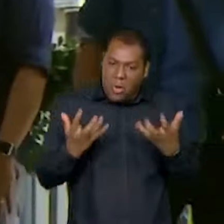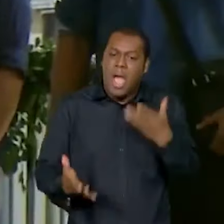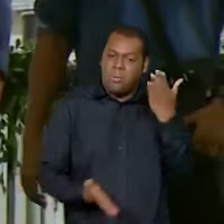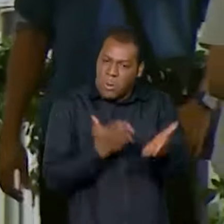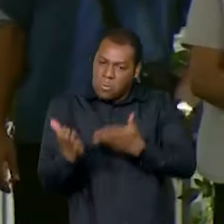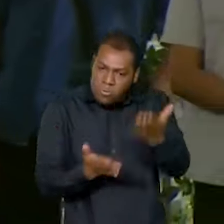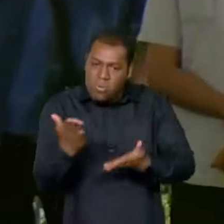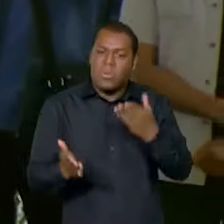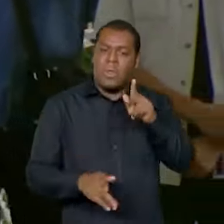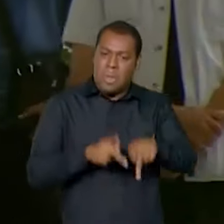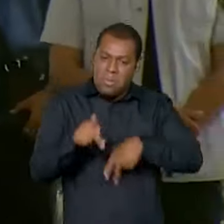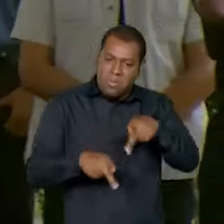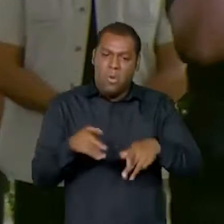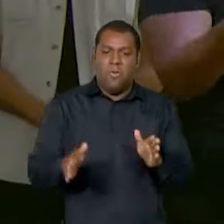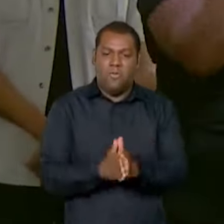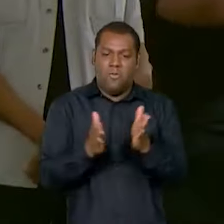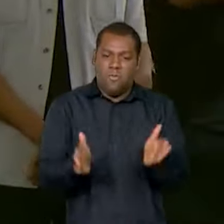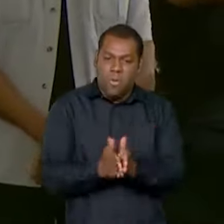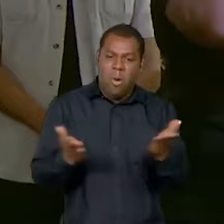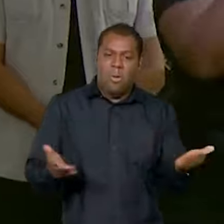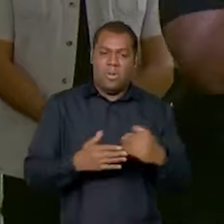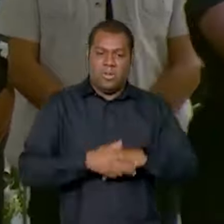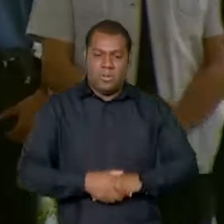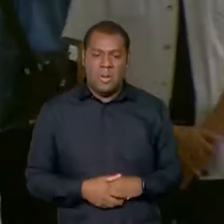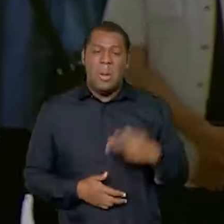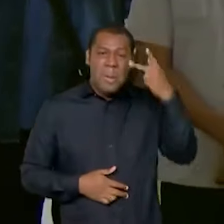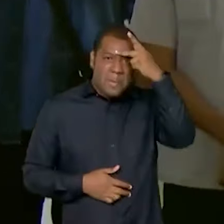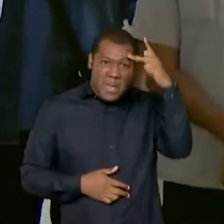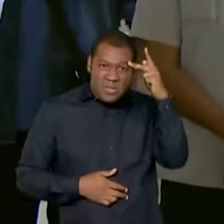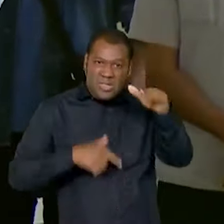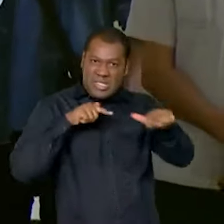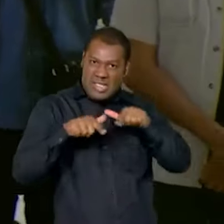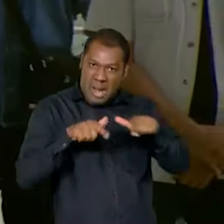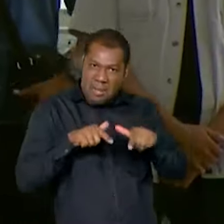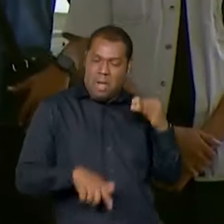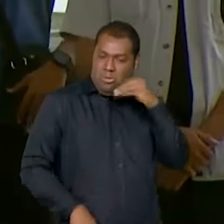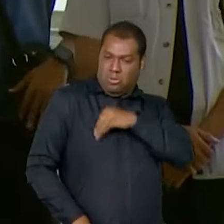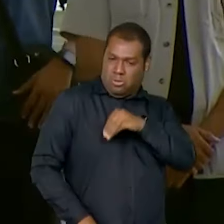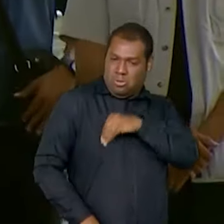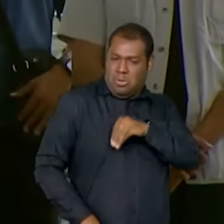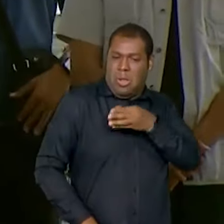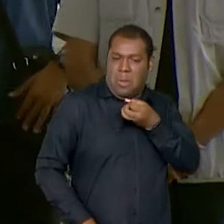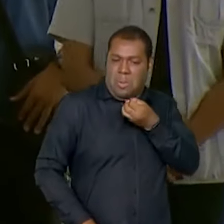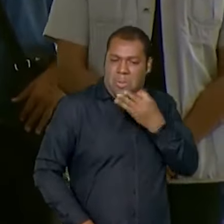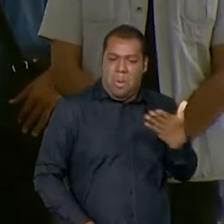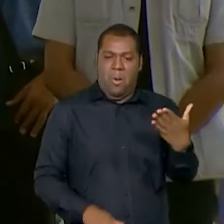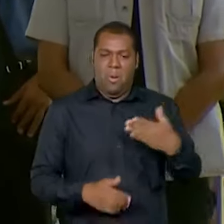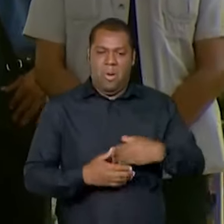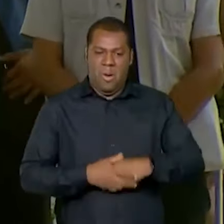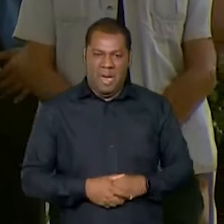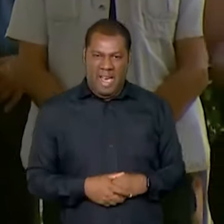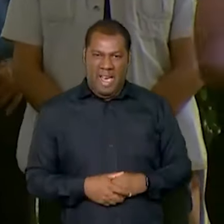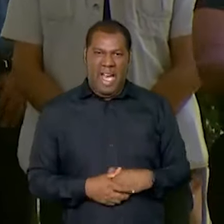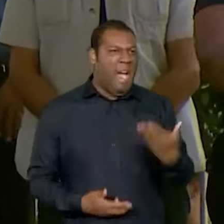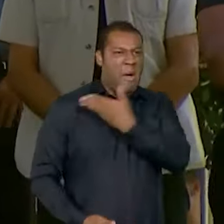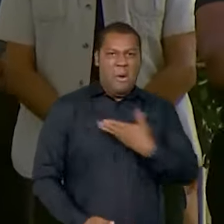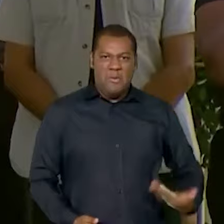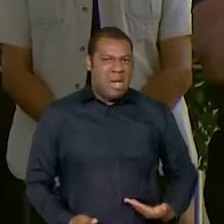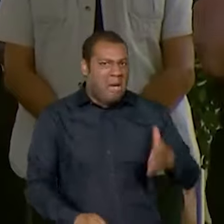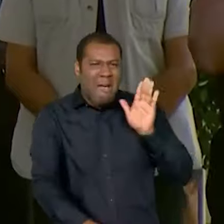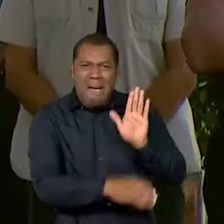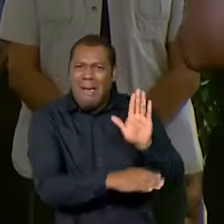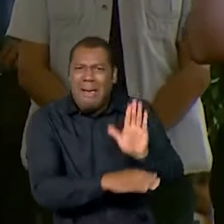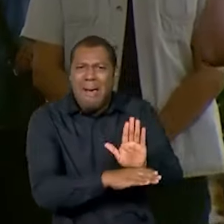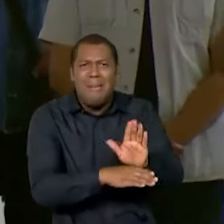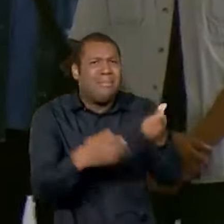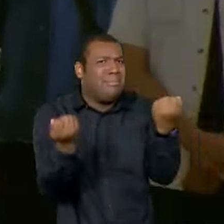Uma pessoa que tem um bom emprego, uma pessoa que ganha um bom salário, não precisa do governo.